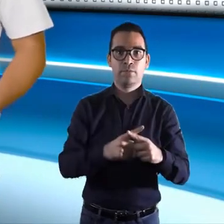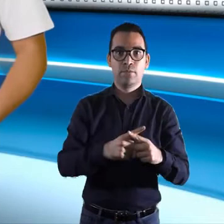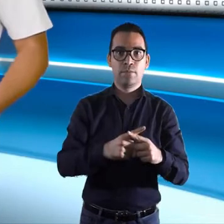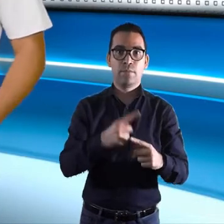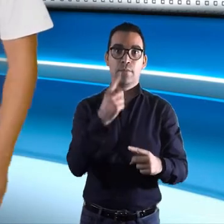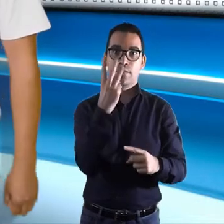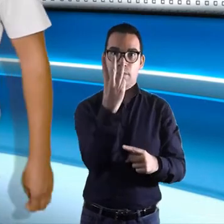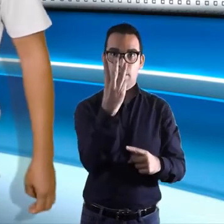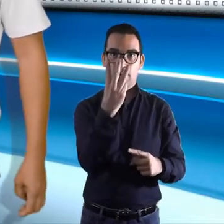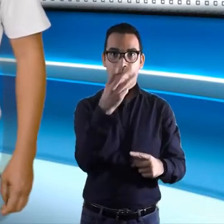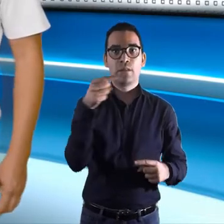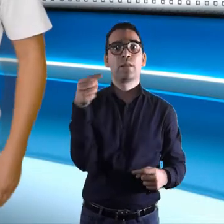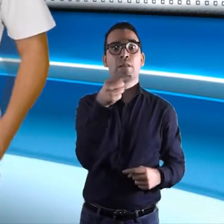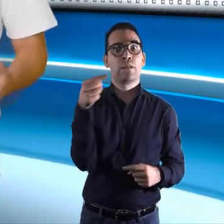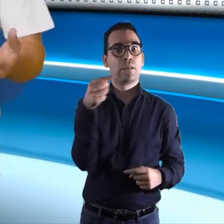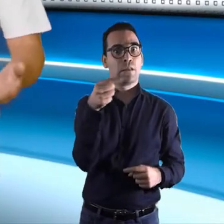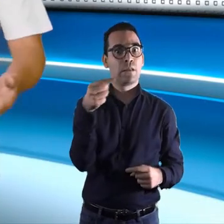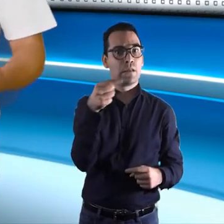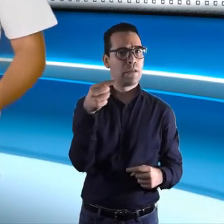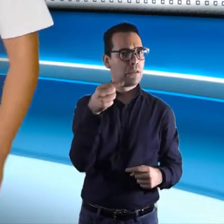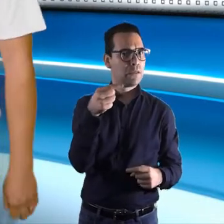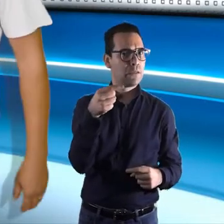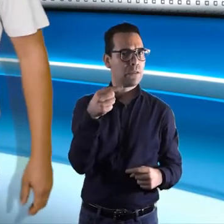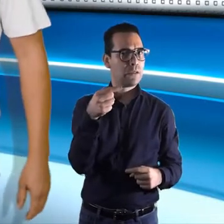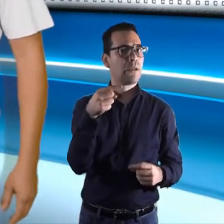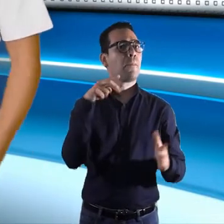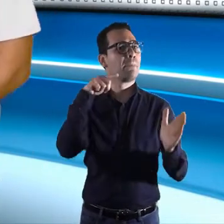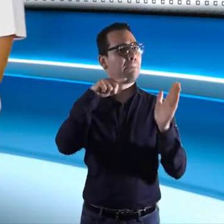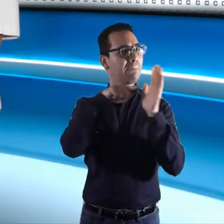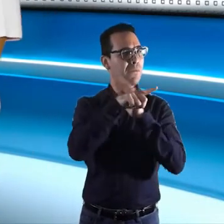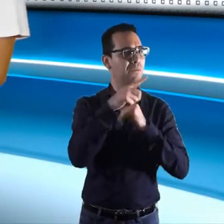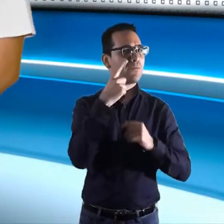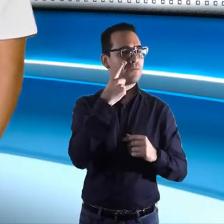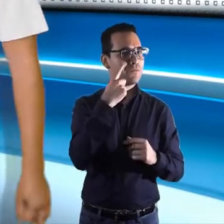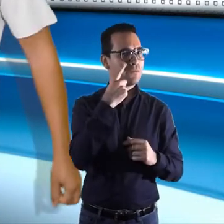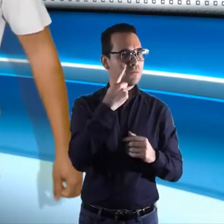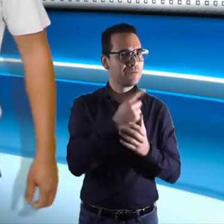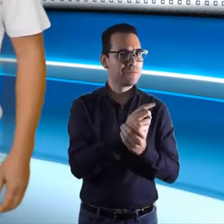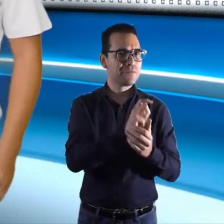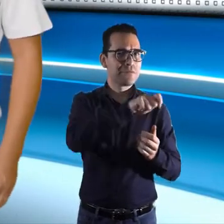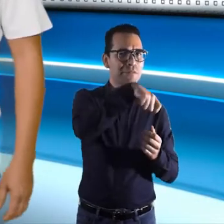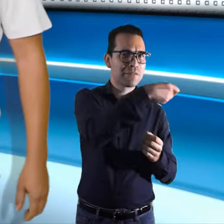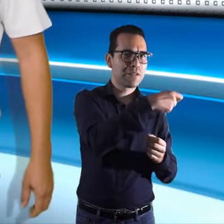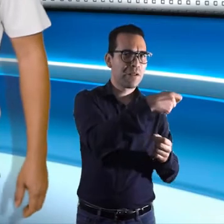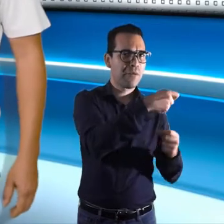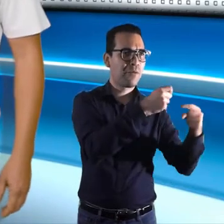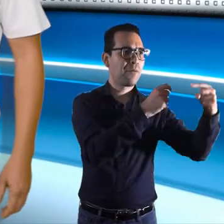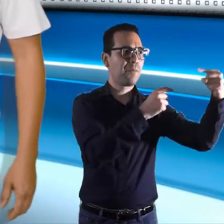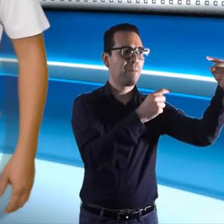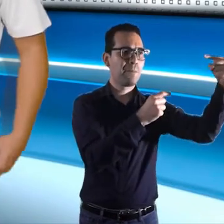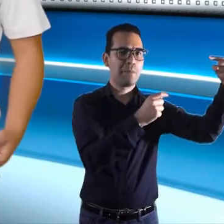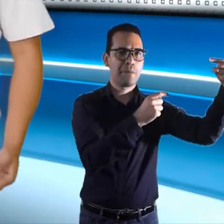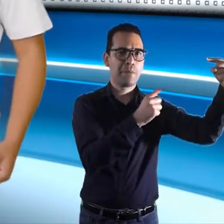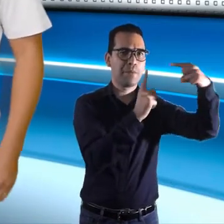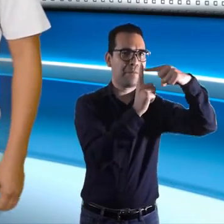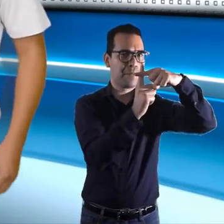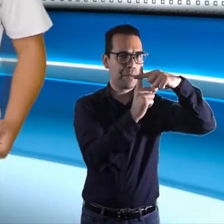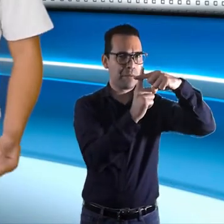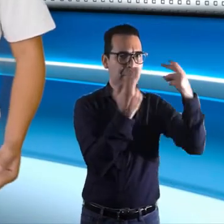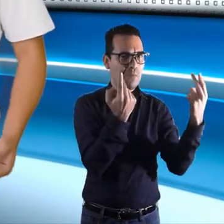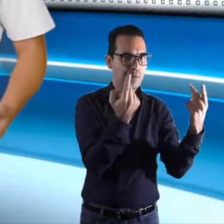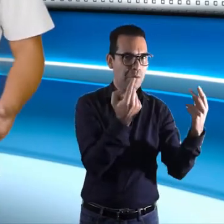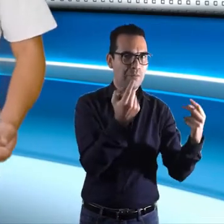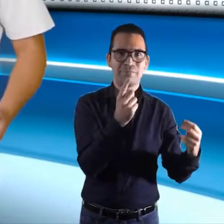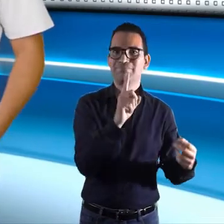3 negativo. Você faz a pergunta: os sinais são iguais? Não,